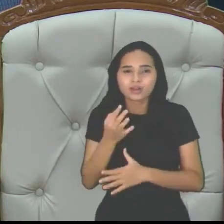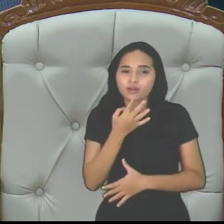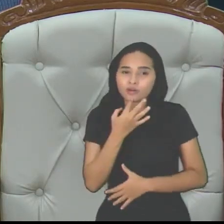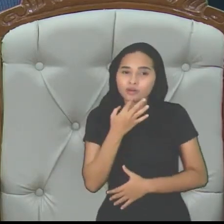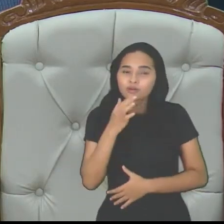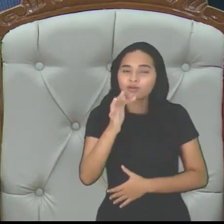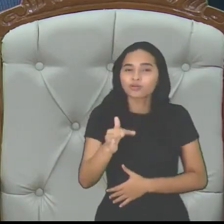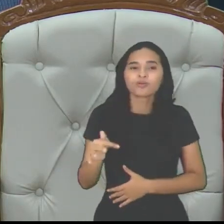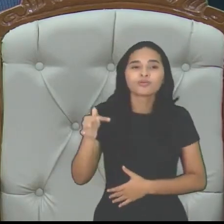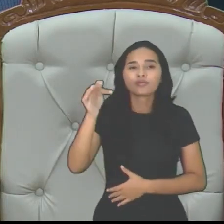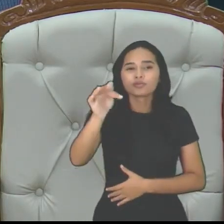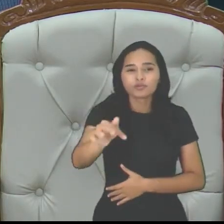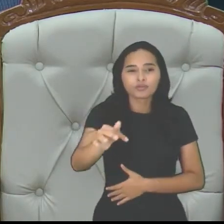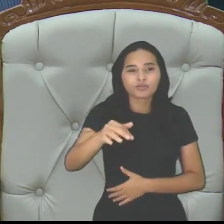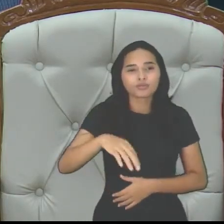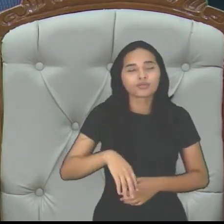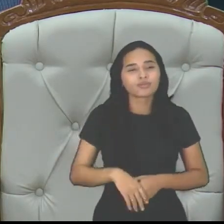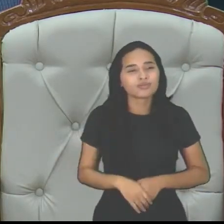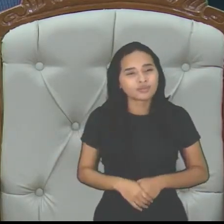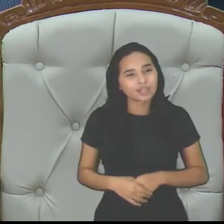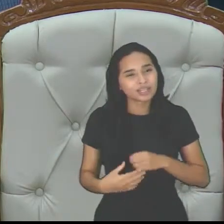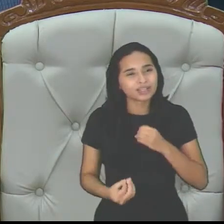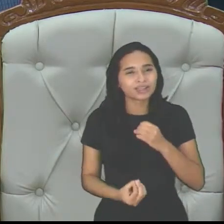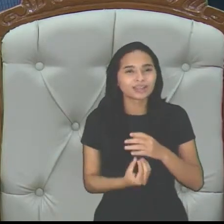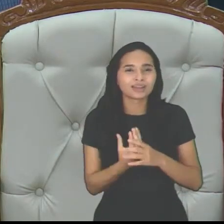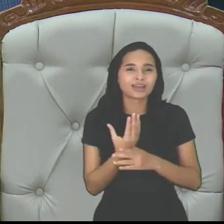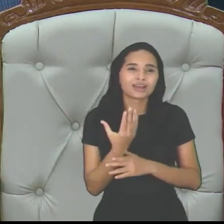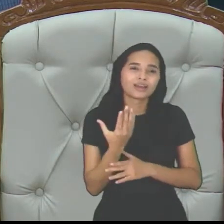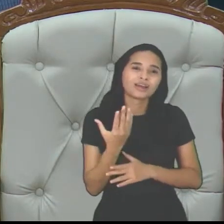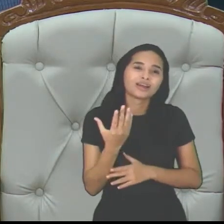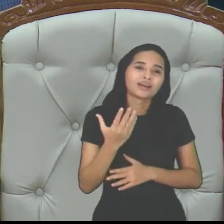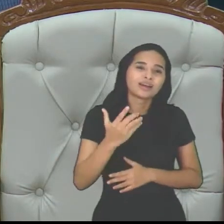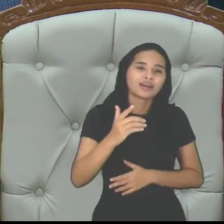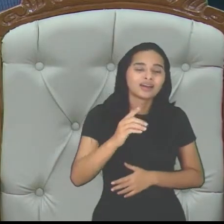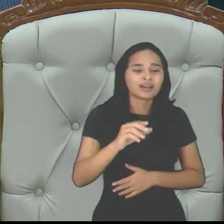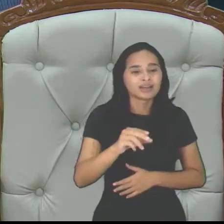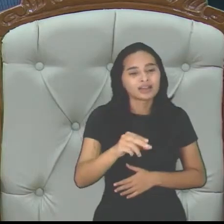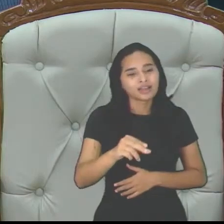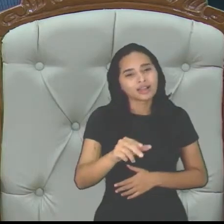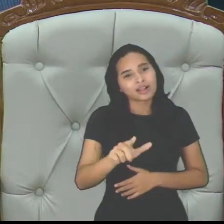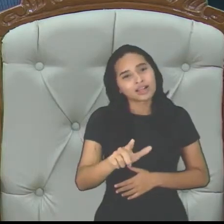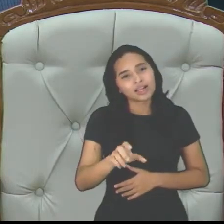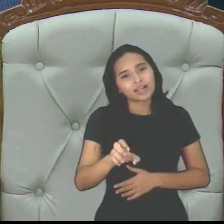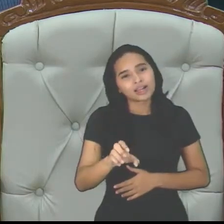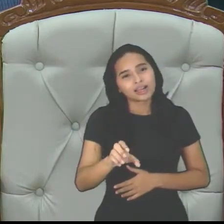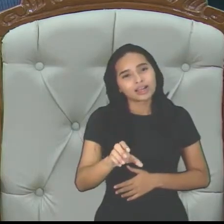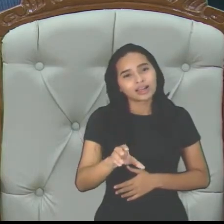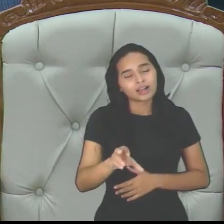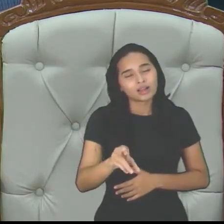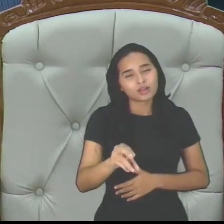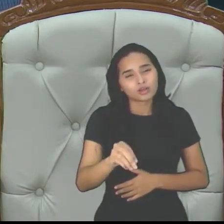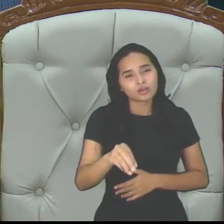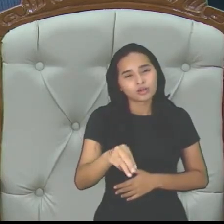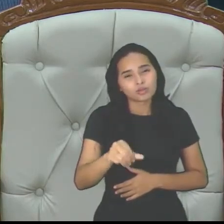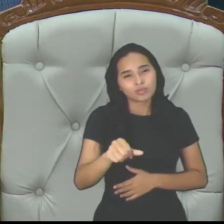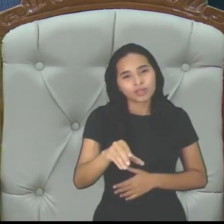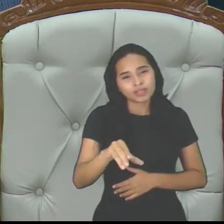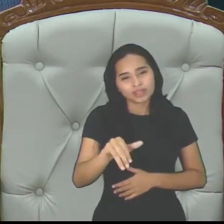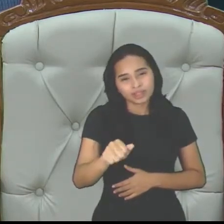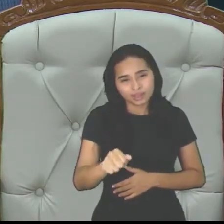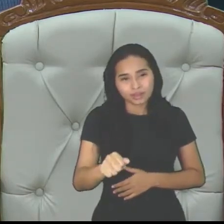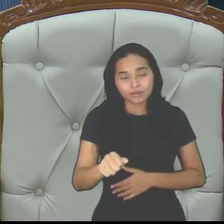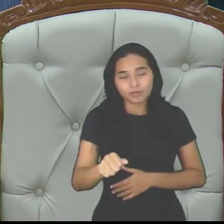futuro? Eles criaram a lecanomancia, que é a previsão do